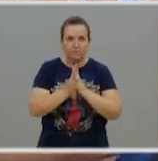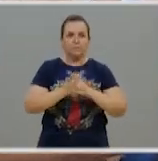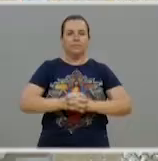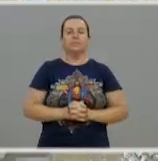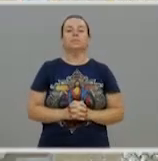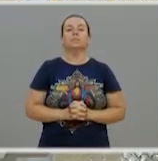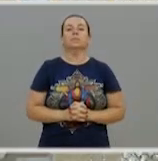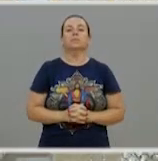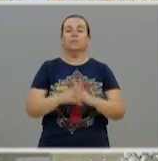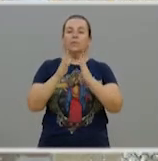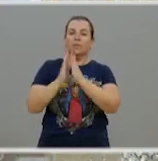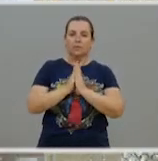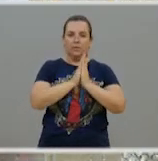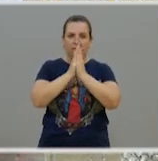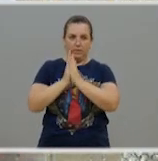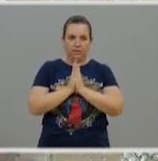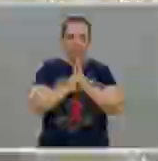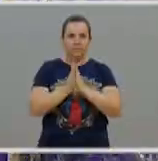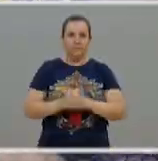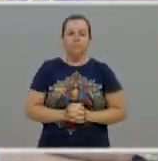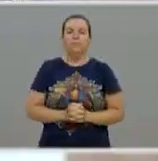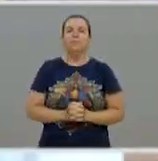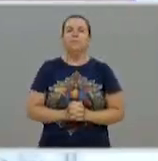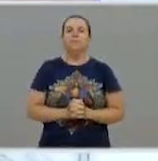Amém. Oremos.